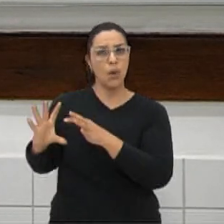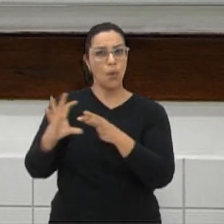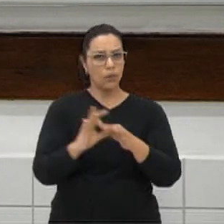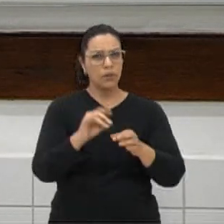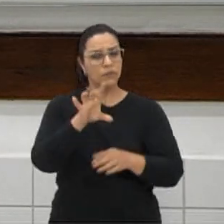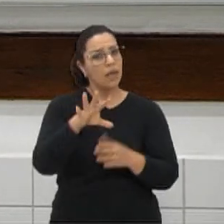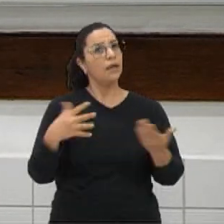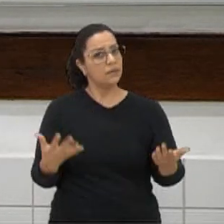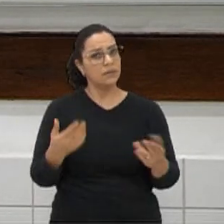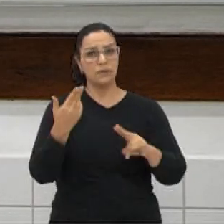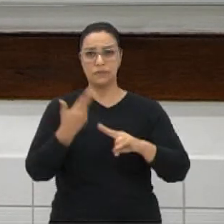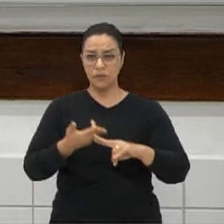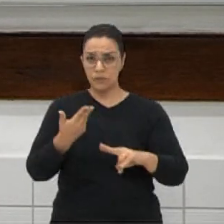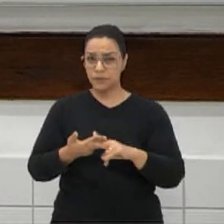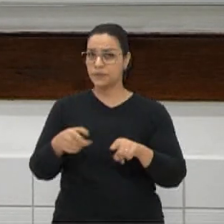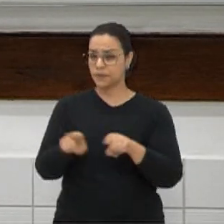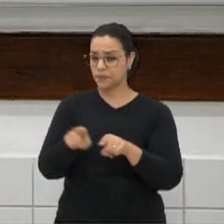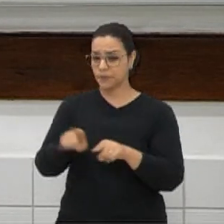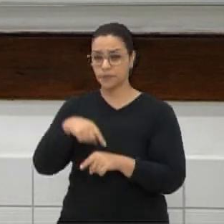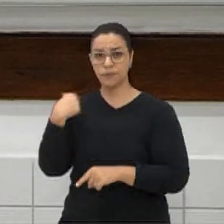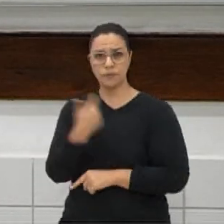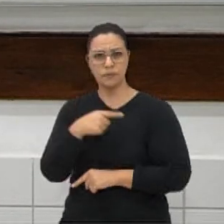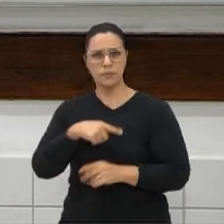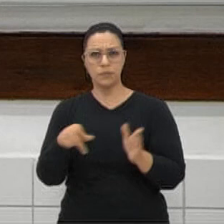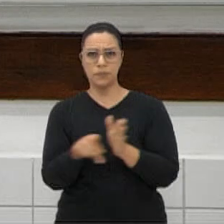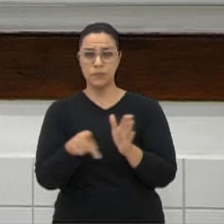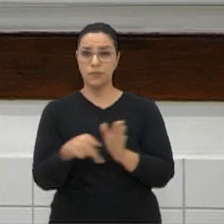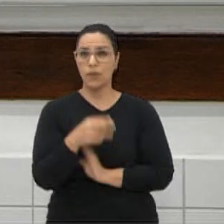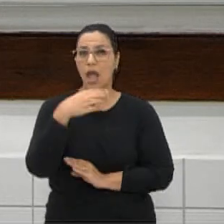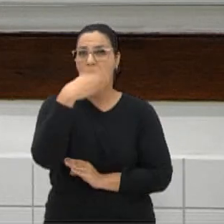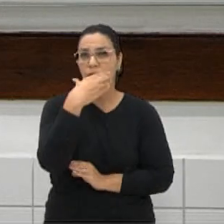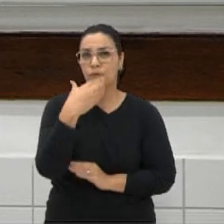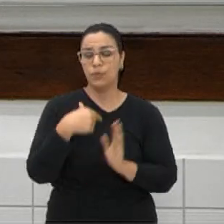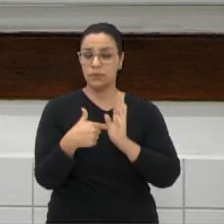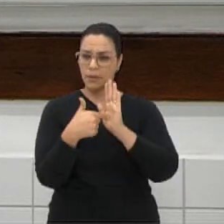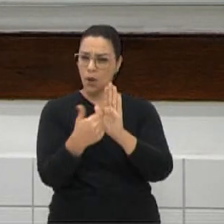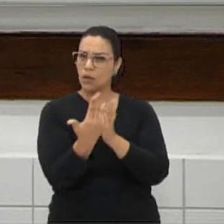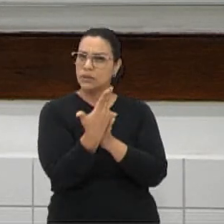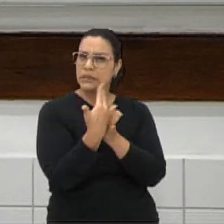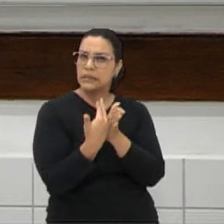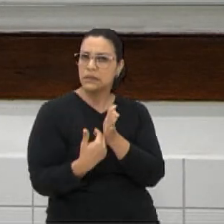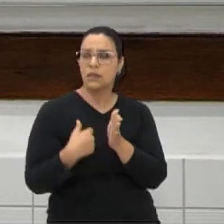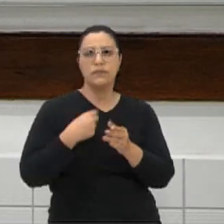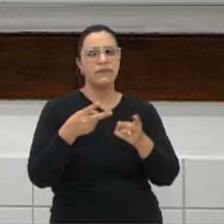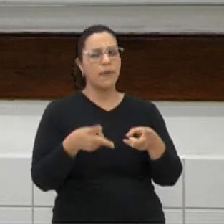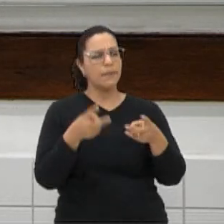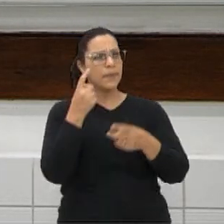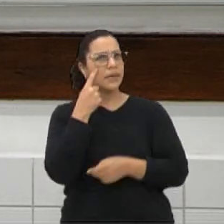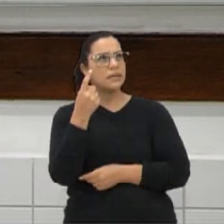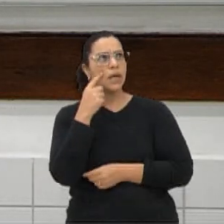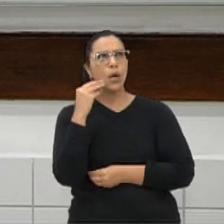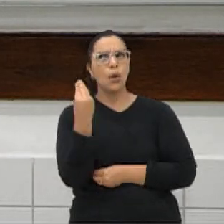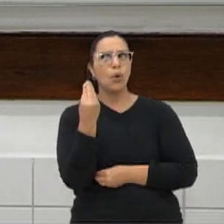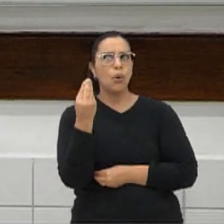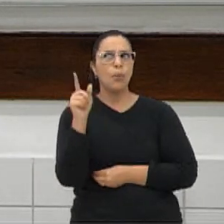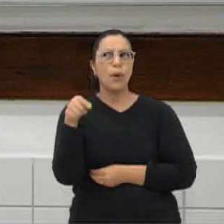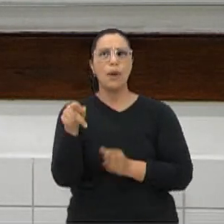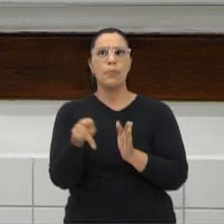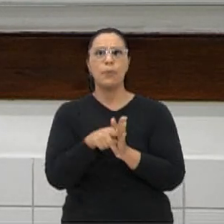contextos, tá? Além da própria fruta sendo representada, você vai pensar e ponderar